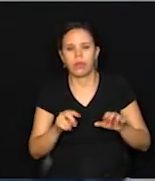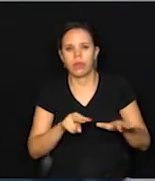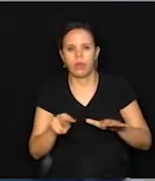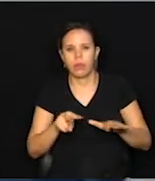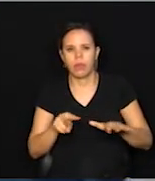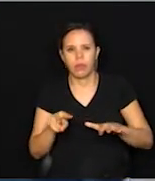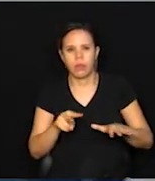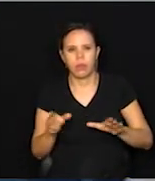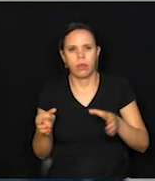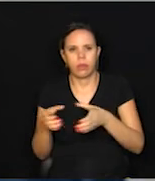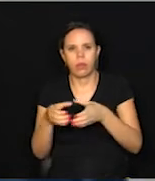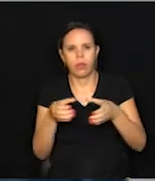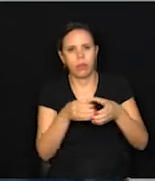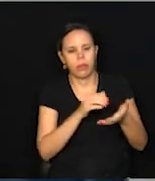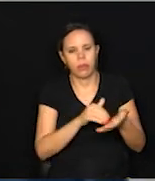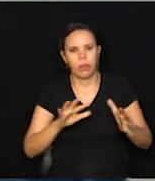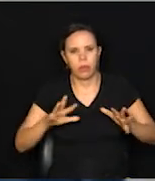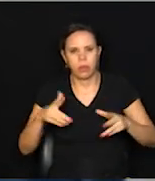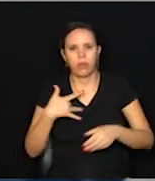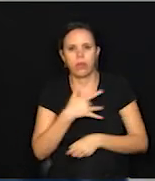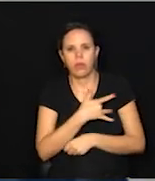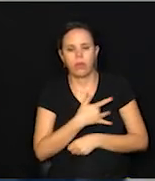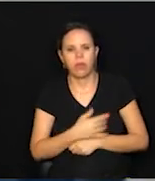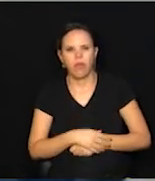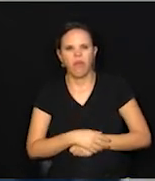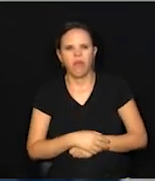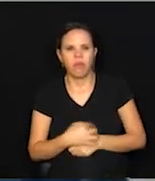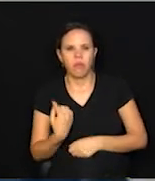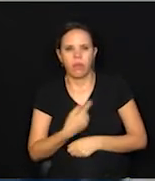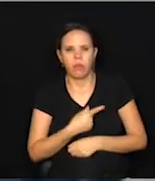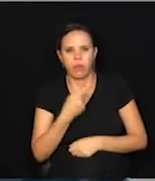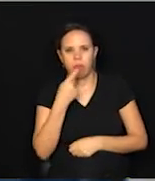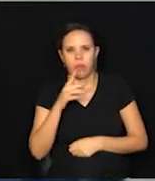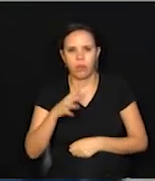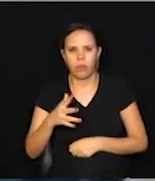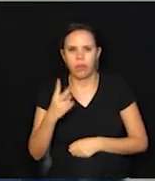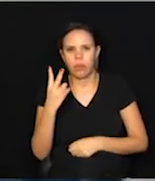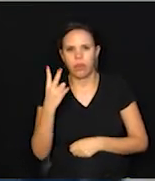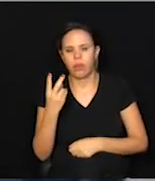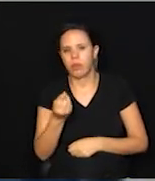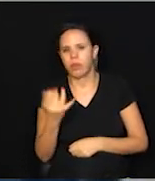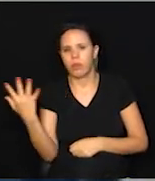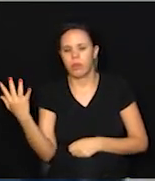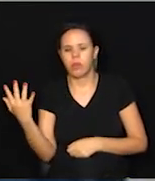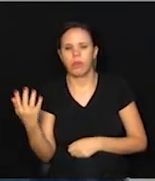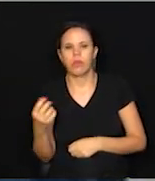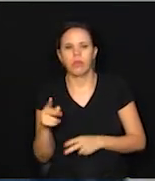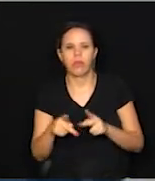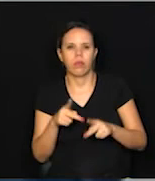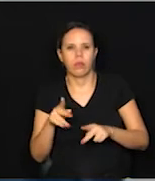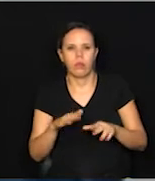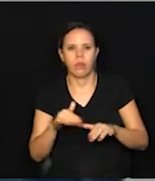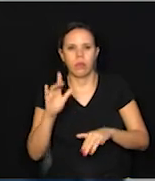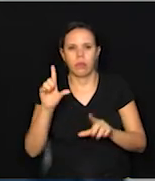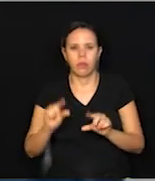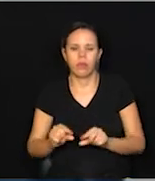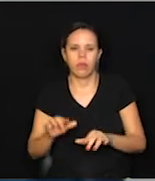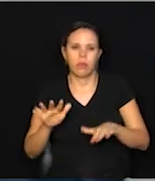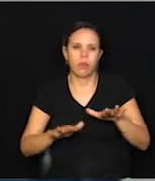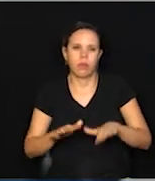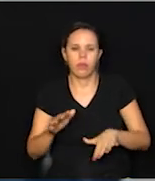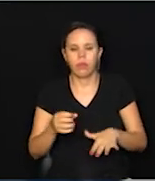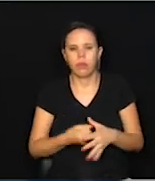em conjunto com toda a Secretaria de Saúde, nós falamos em torno de 2/3 dos pacientes, talvez um pouquinho menos, mas